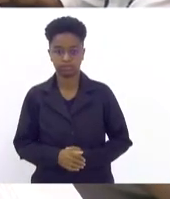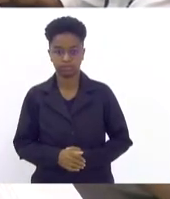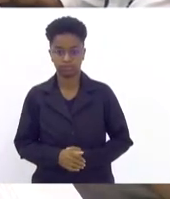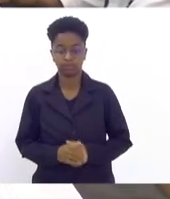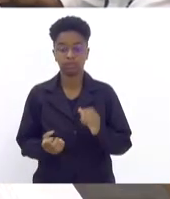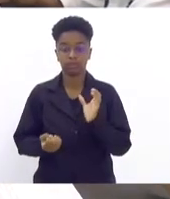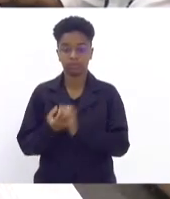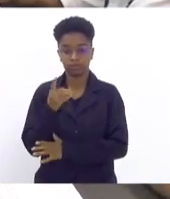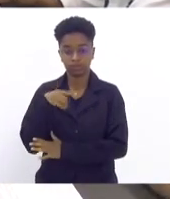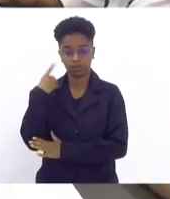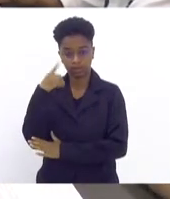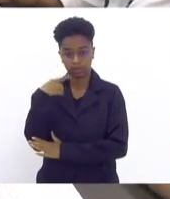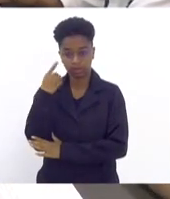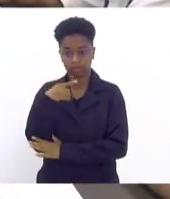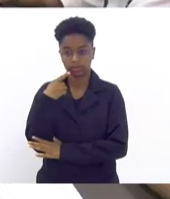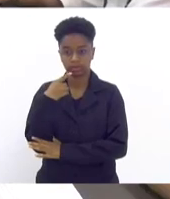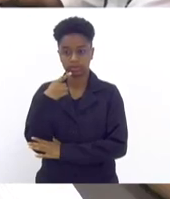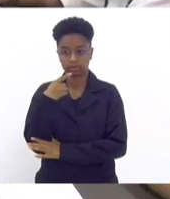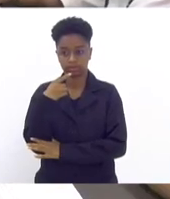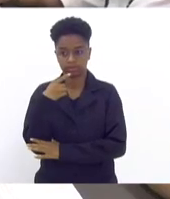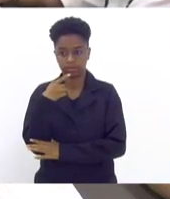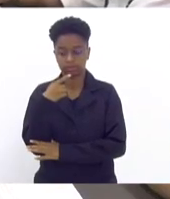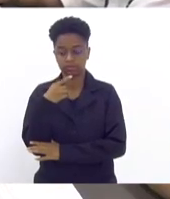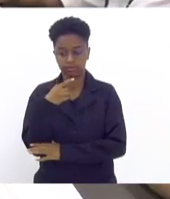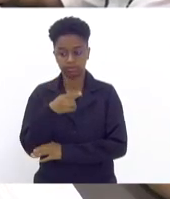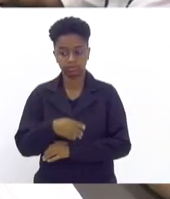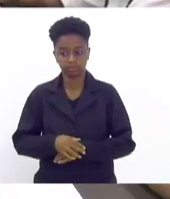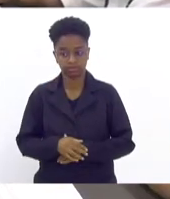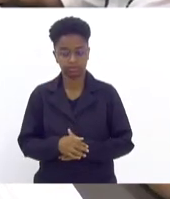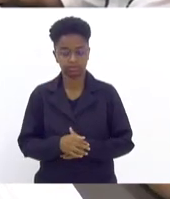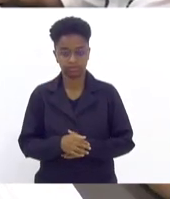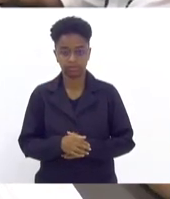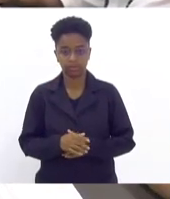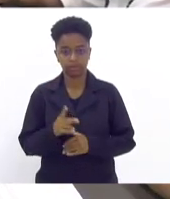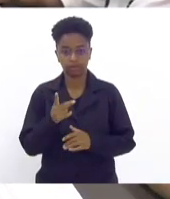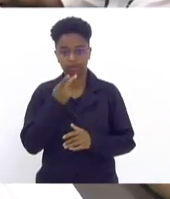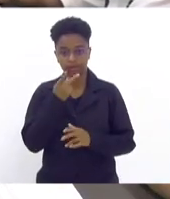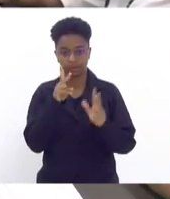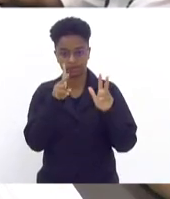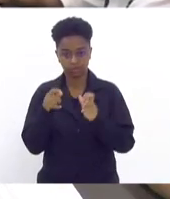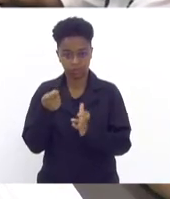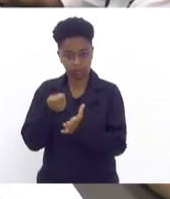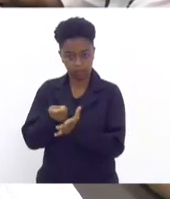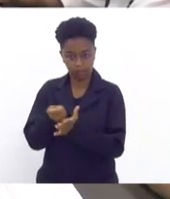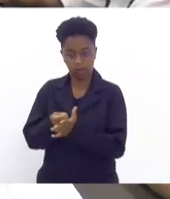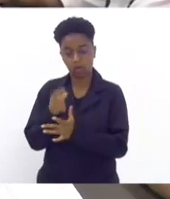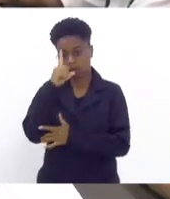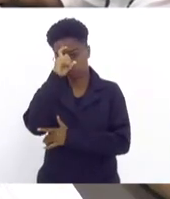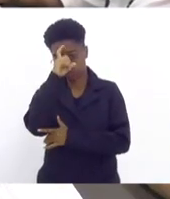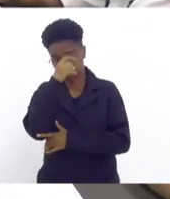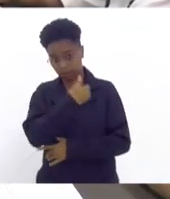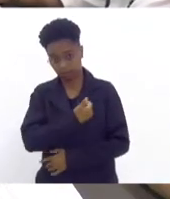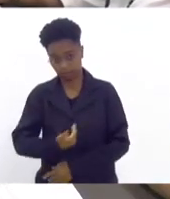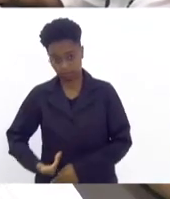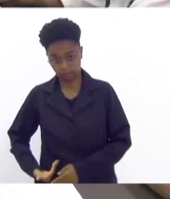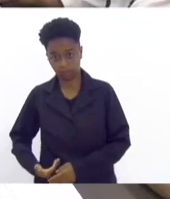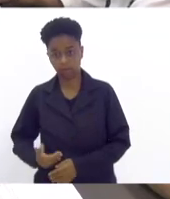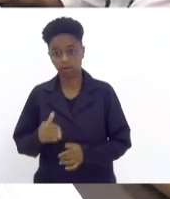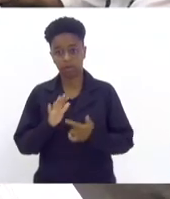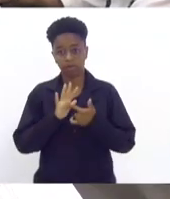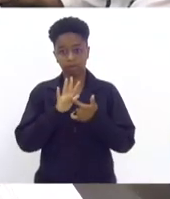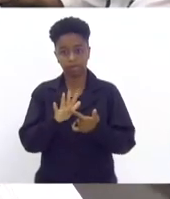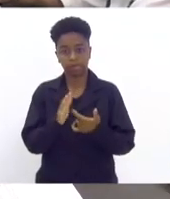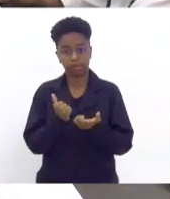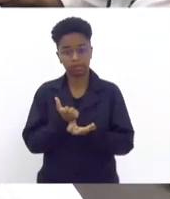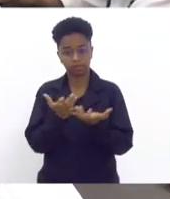autor deputado Valdeci da Saúde, dispõe sobre a obrigatoriedade de hospitais públicos, UPAs, a disponibilizarem conexão